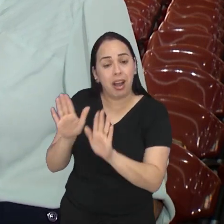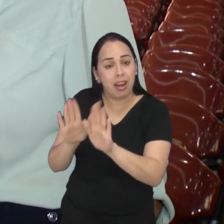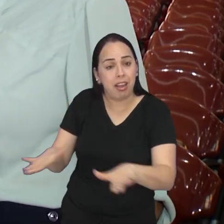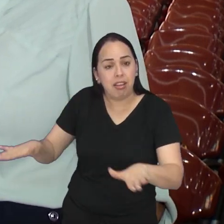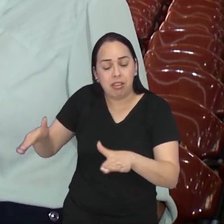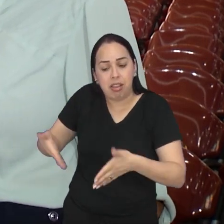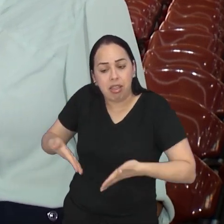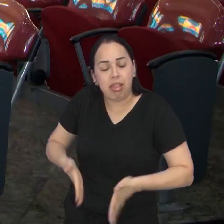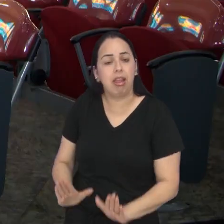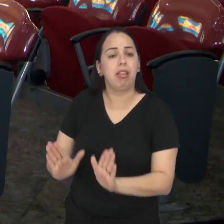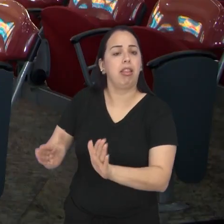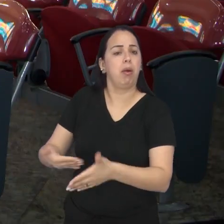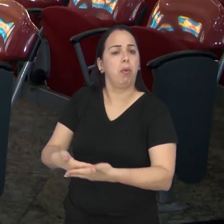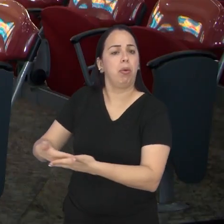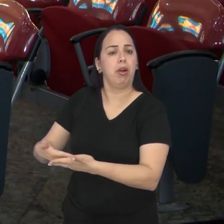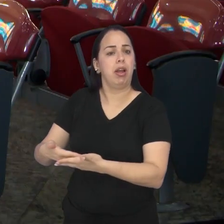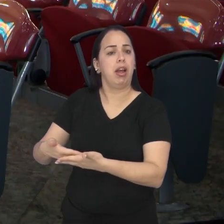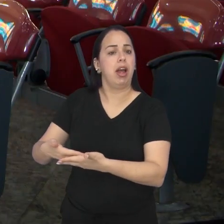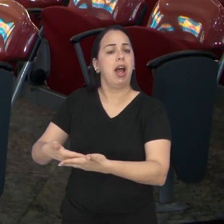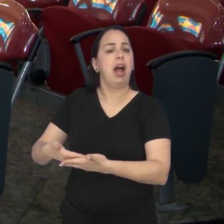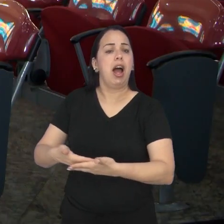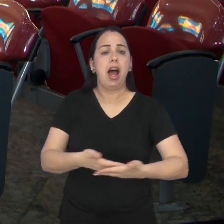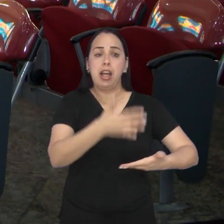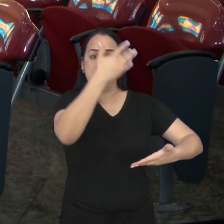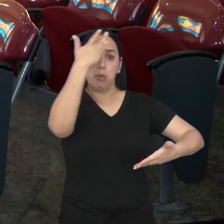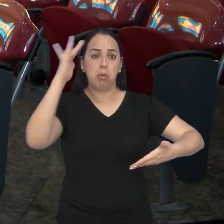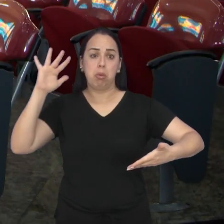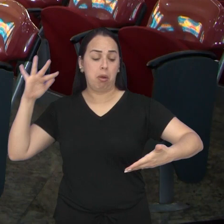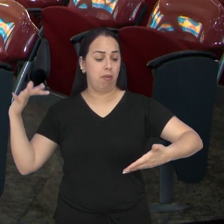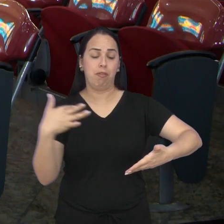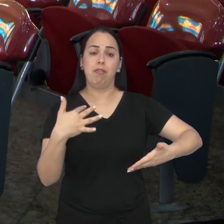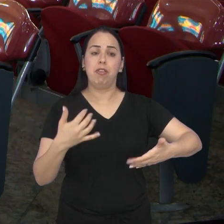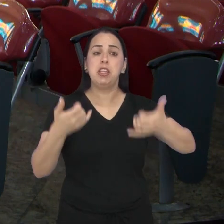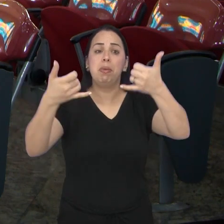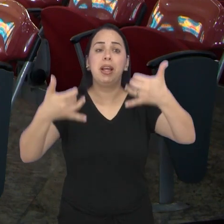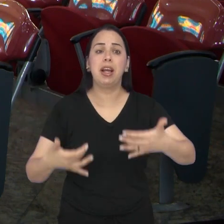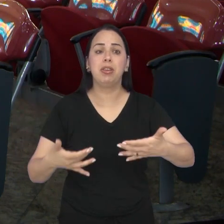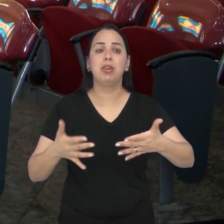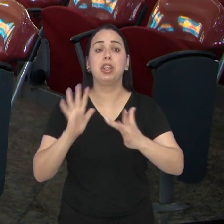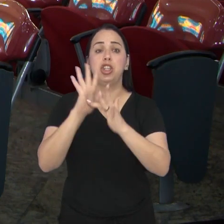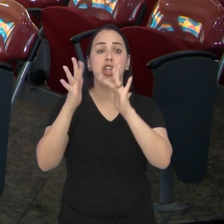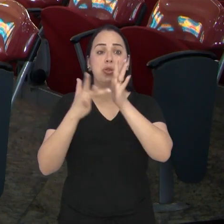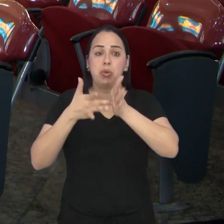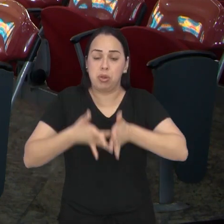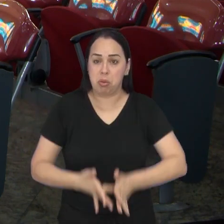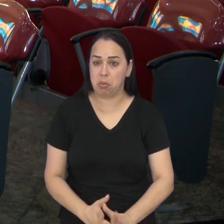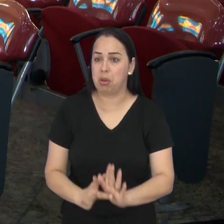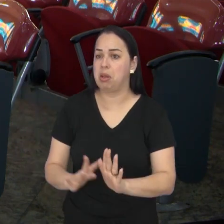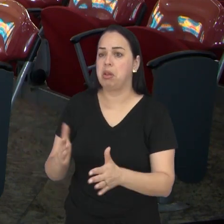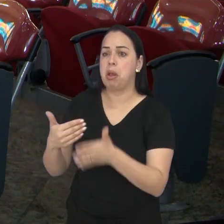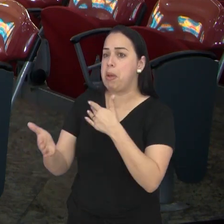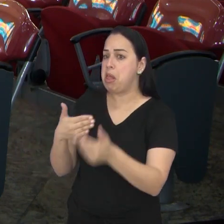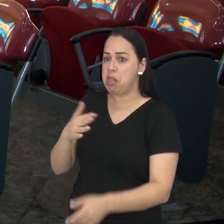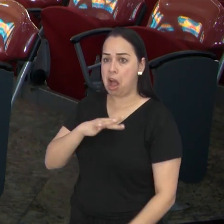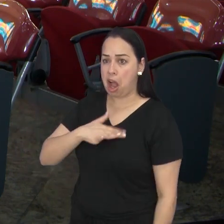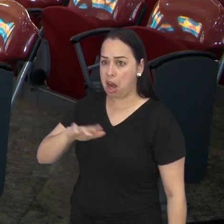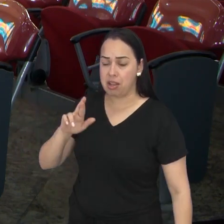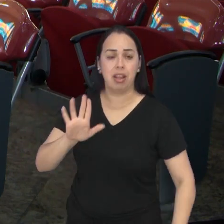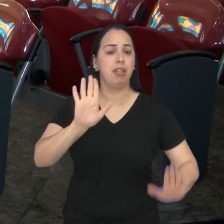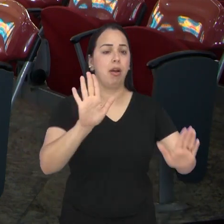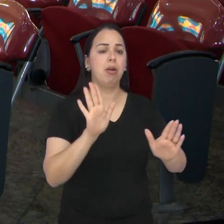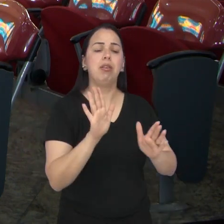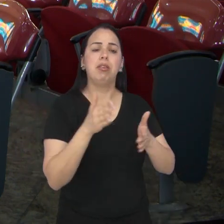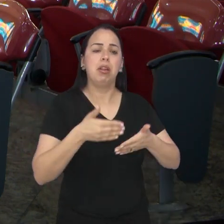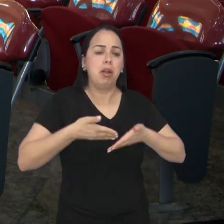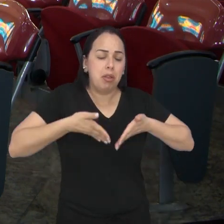uma criança. Quer dizer, está todo mundo falando do nascimento de Jesus. Independente, entendeu? De ser cristão. Independente. Nasceu